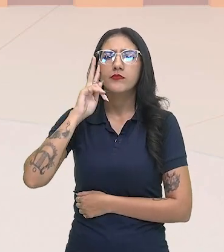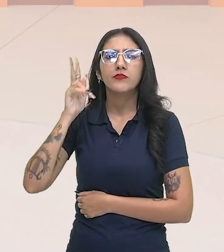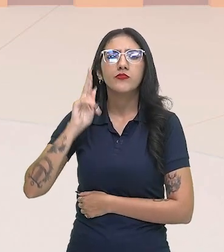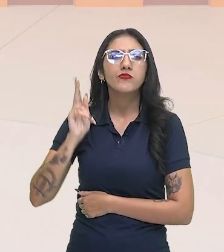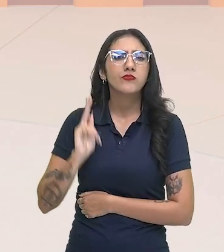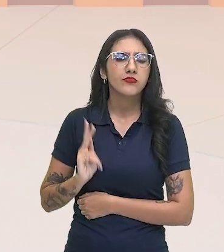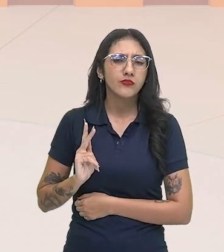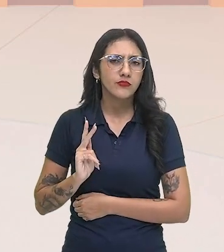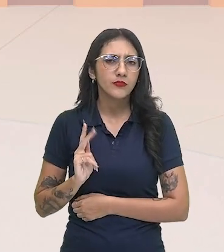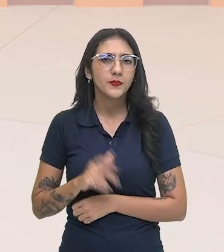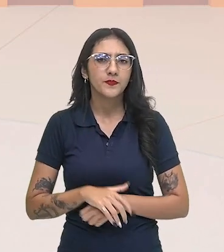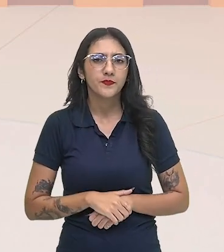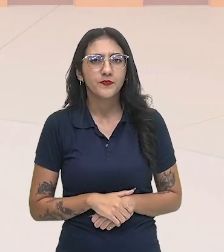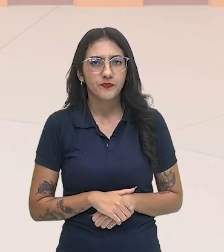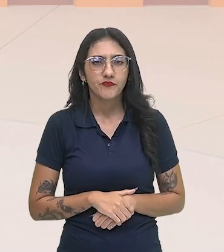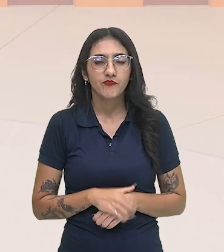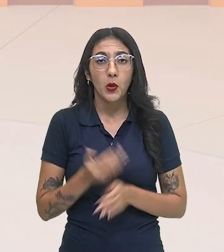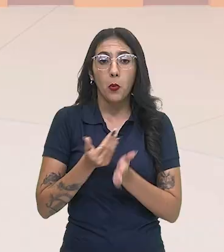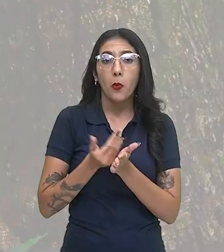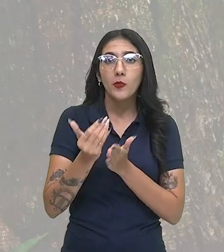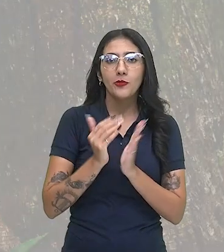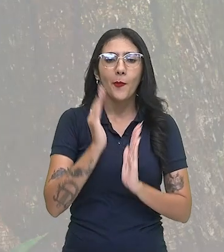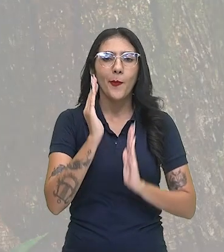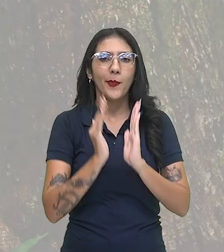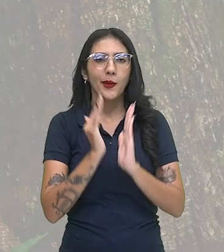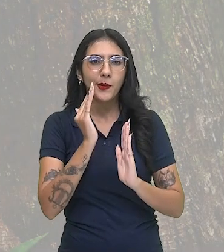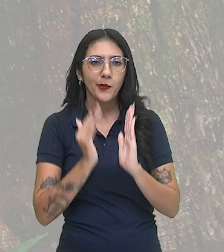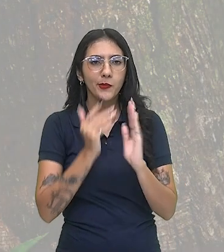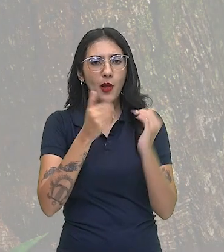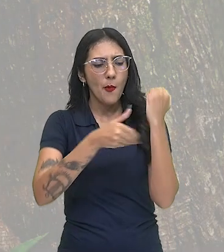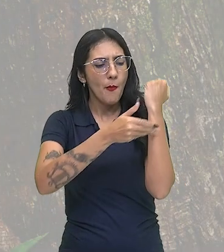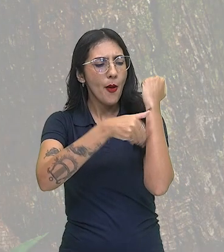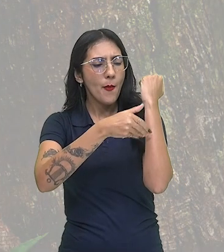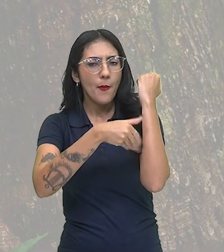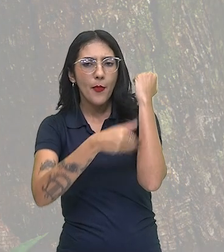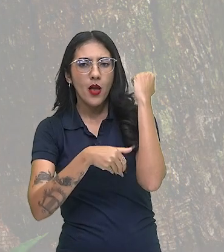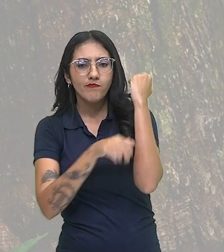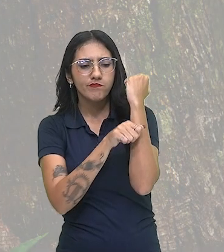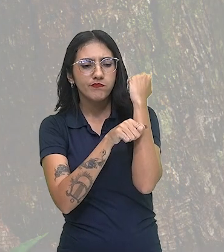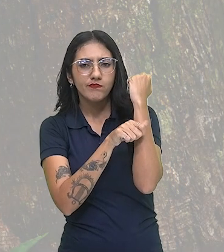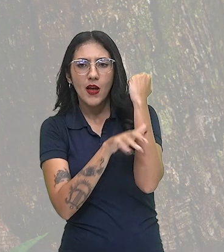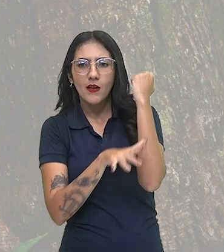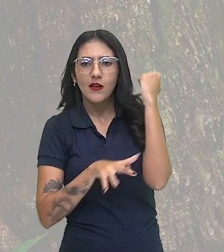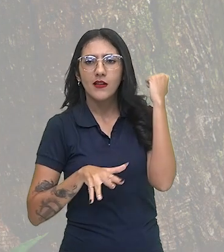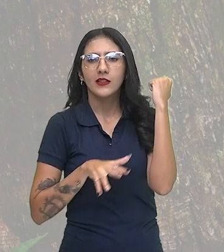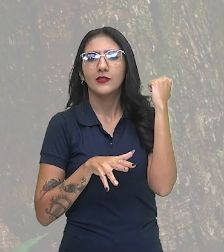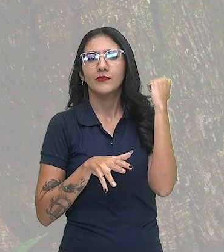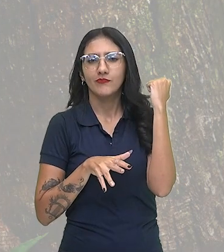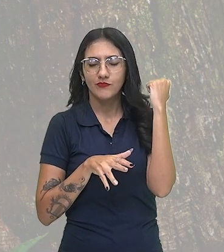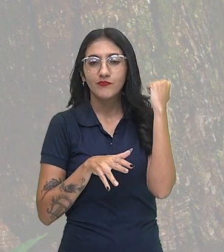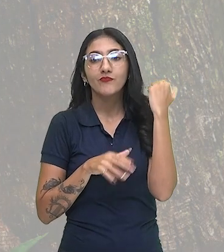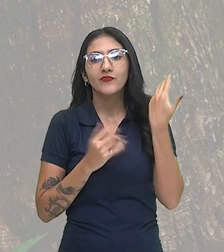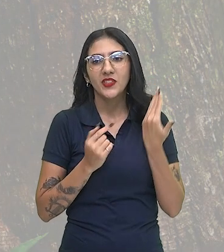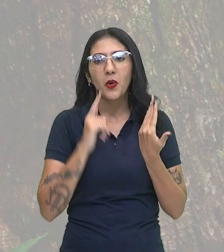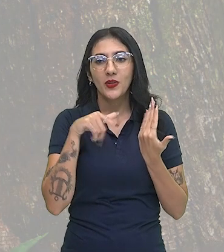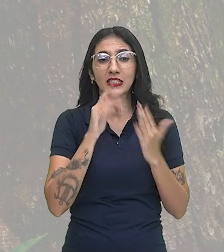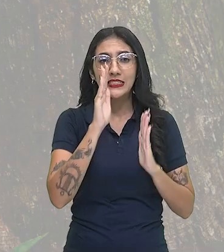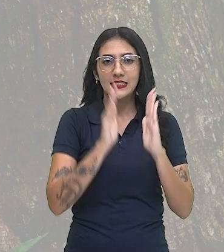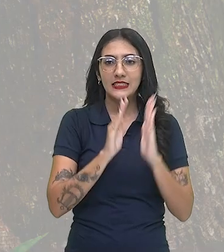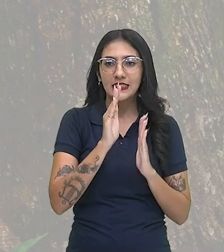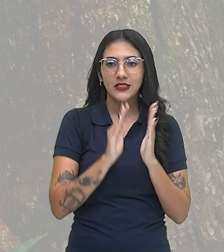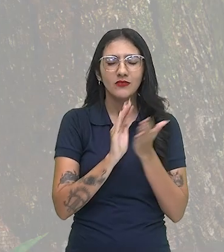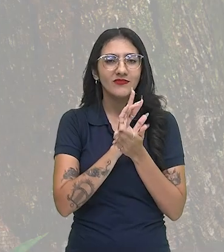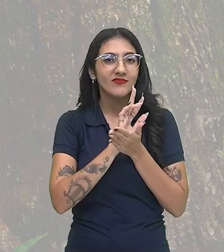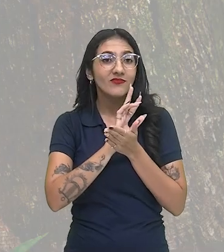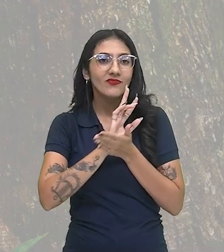quando começou o grande ciclo da borracha. Isso mesmo, os ciclos, né, que não foram, ou que